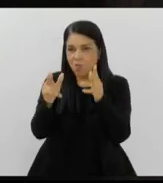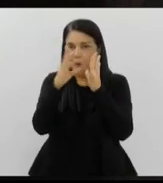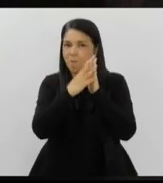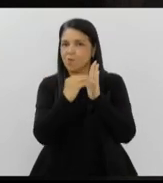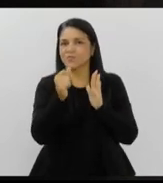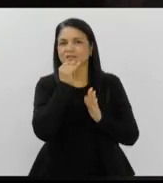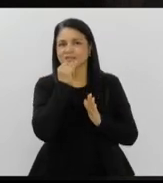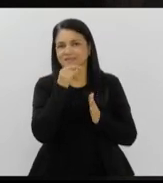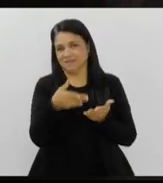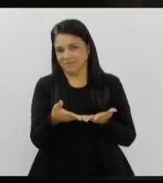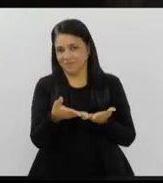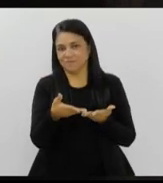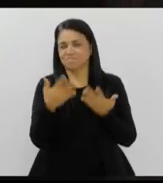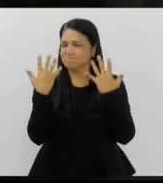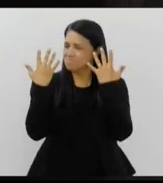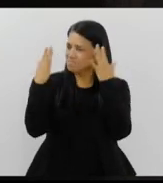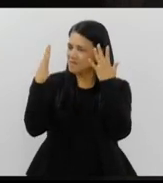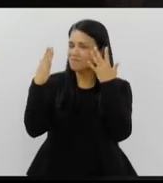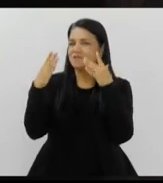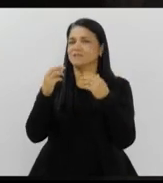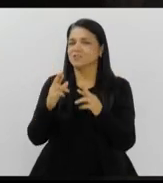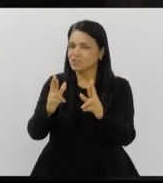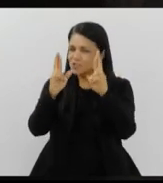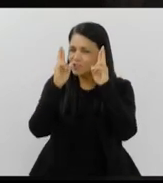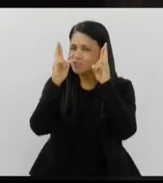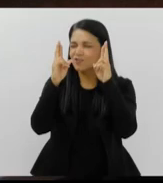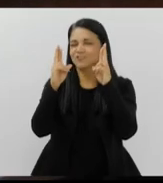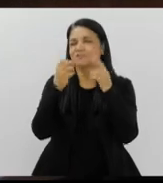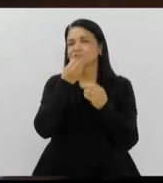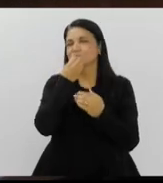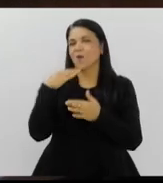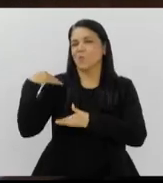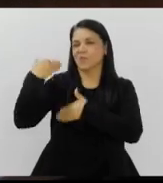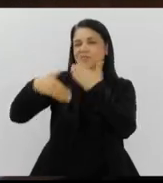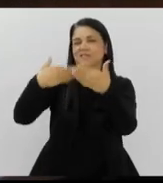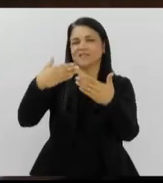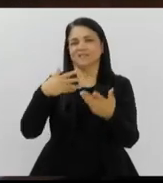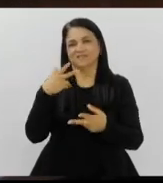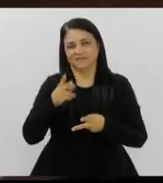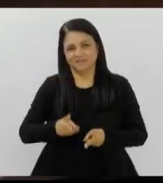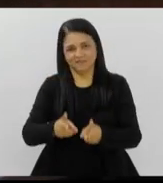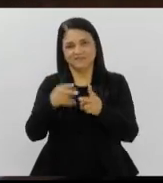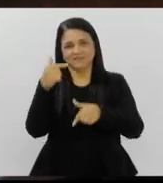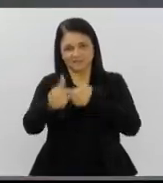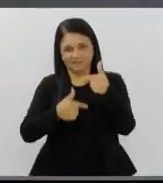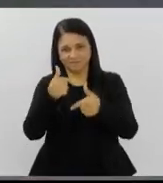3. Parabéns e boa sorte, boa caminhada para vocês.